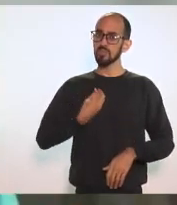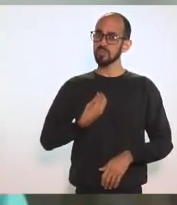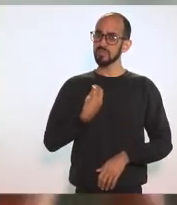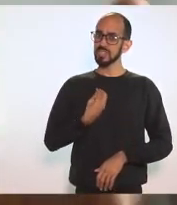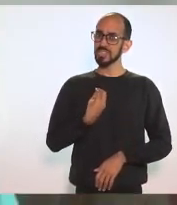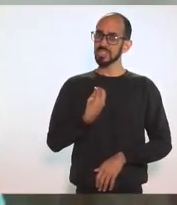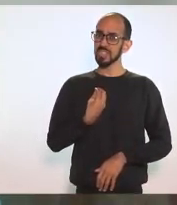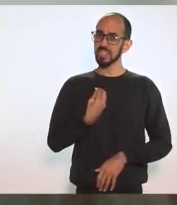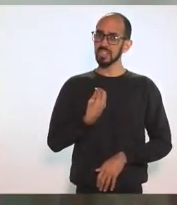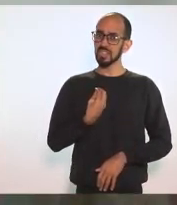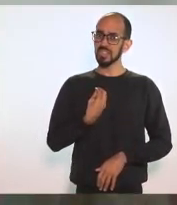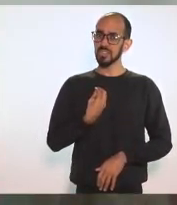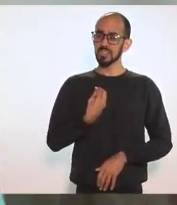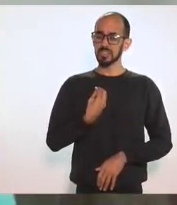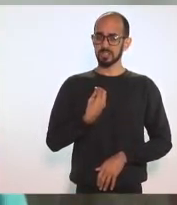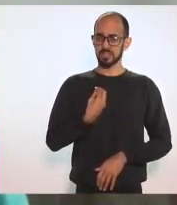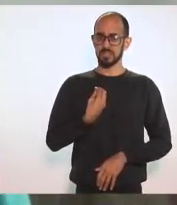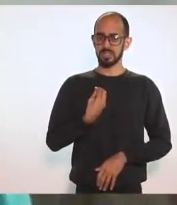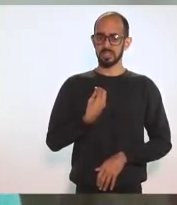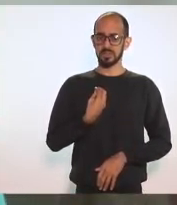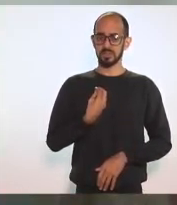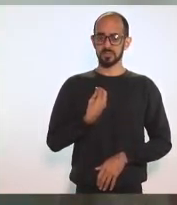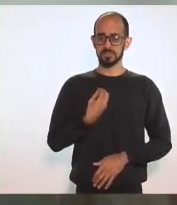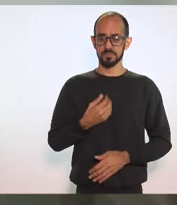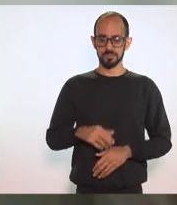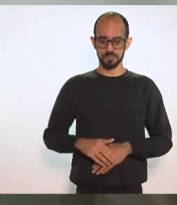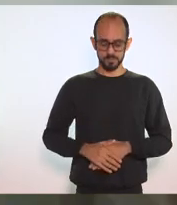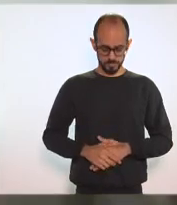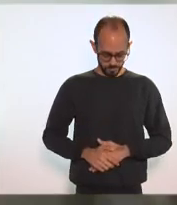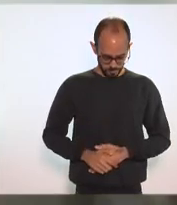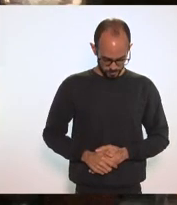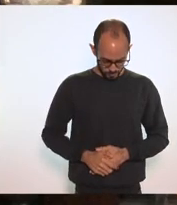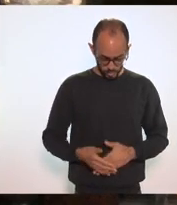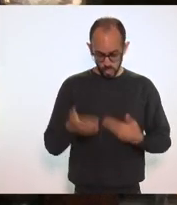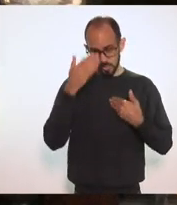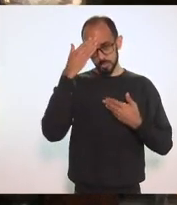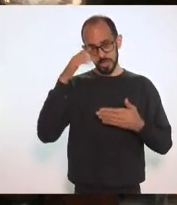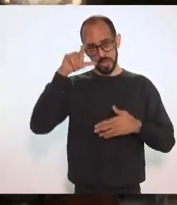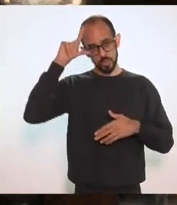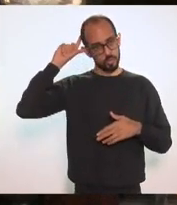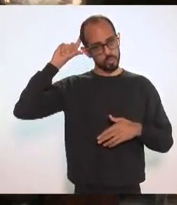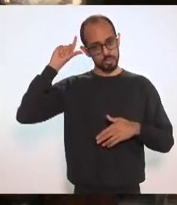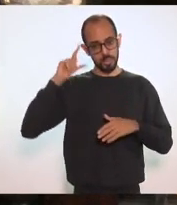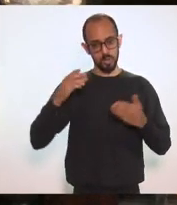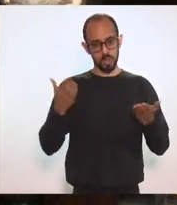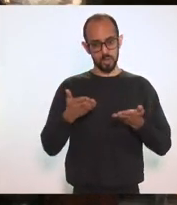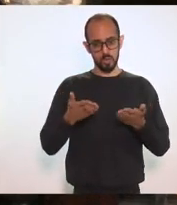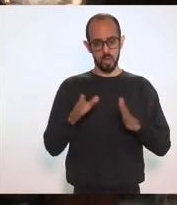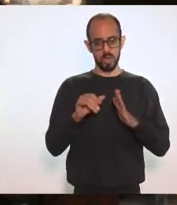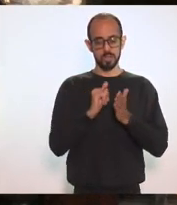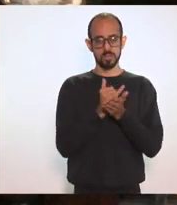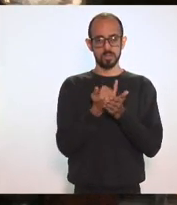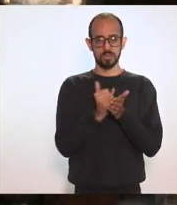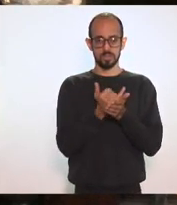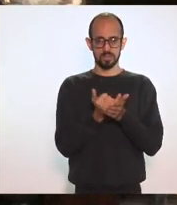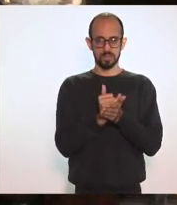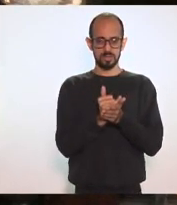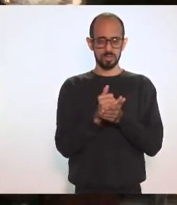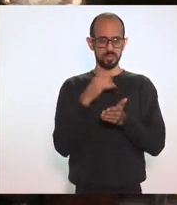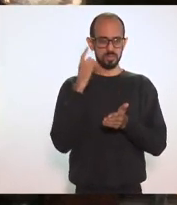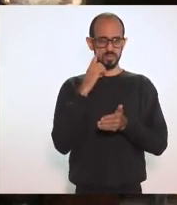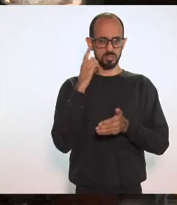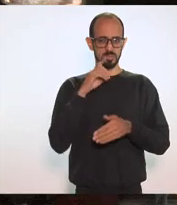virá agregado. Muito obrigado, senhor. Obrigada, deputado Luiz Paulo. Próximo orador inscrito, deputado